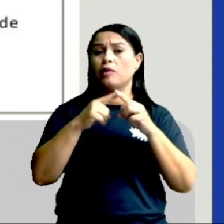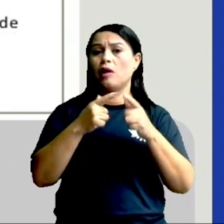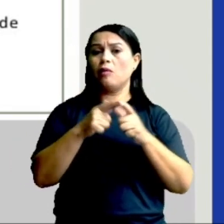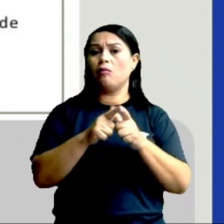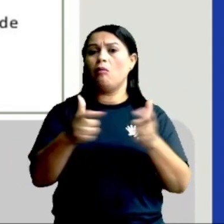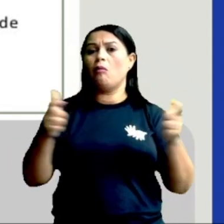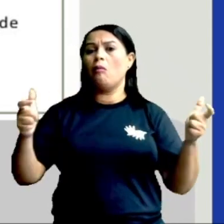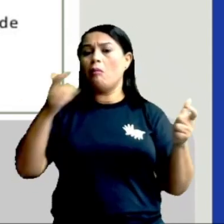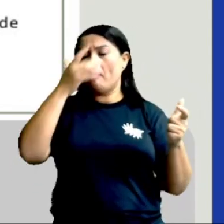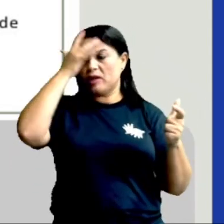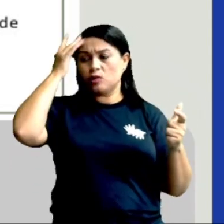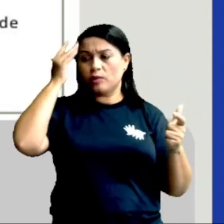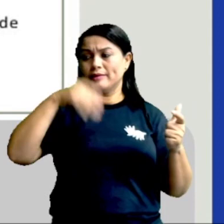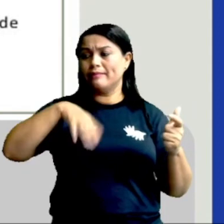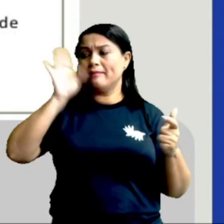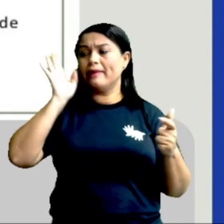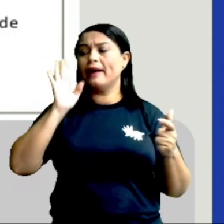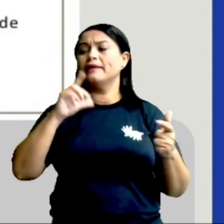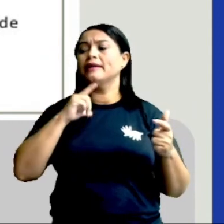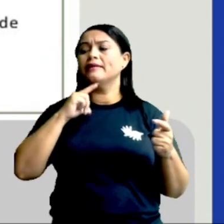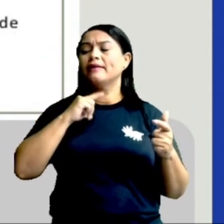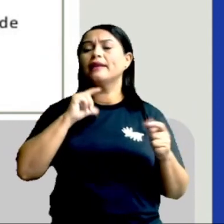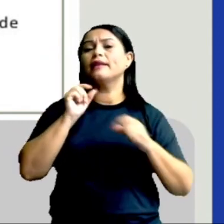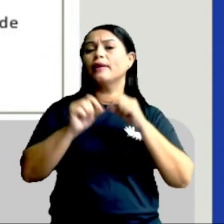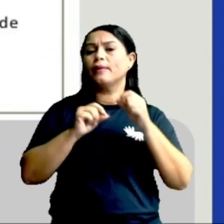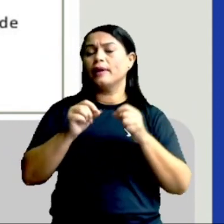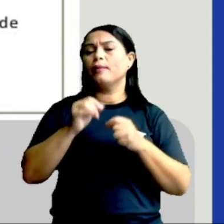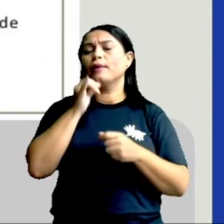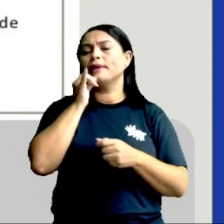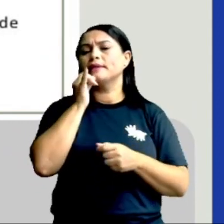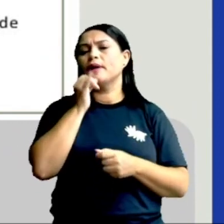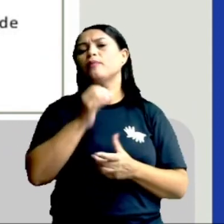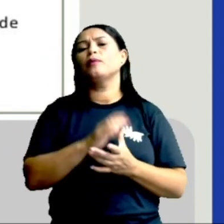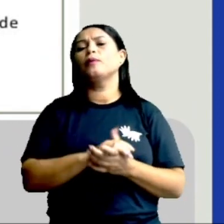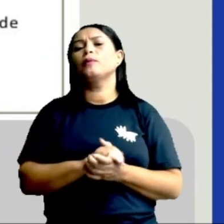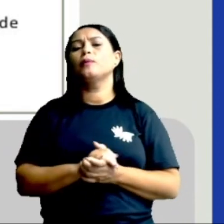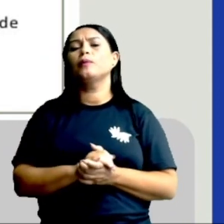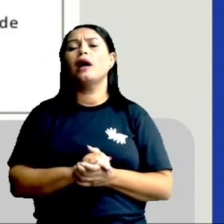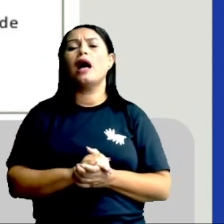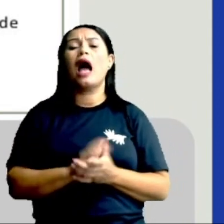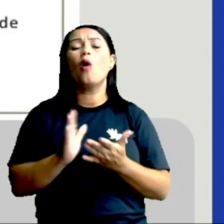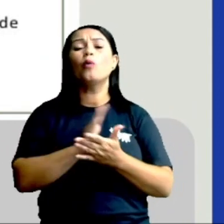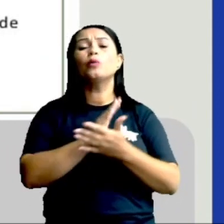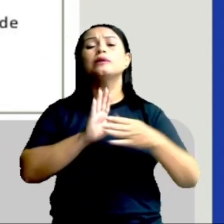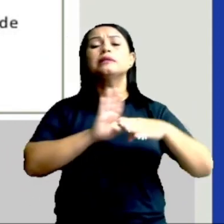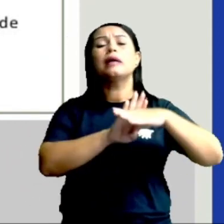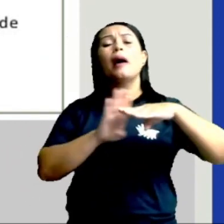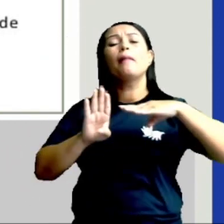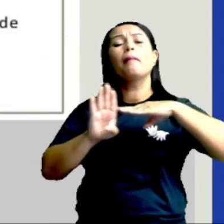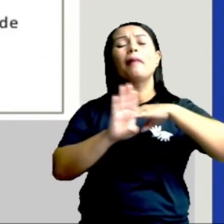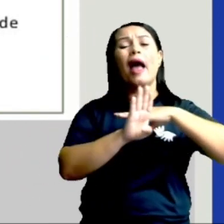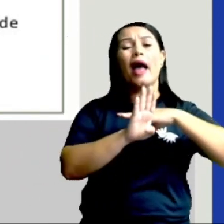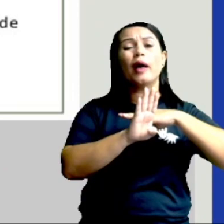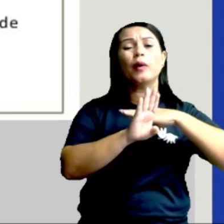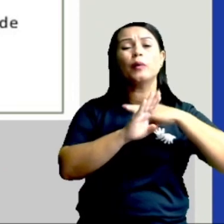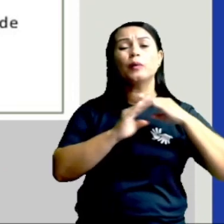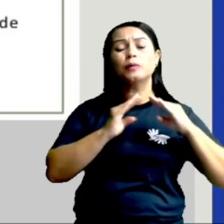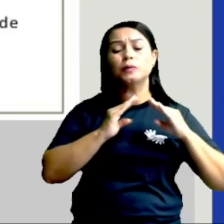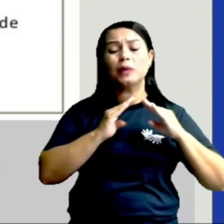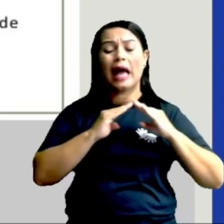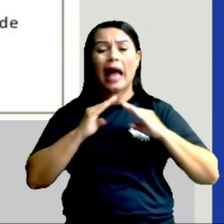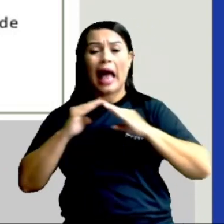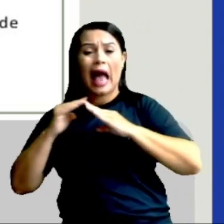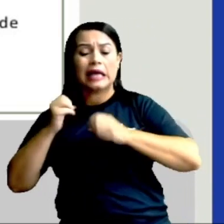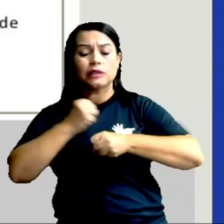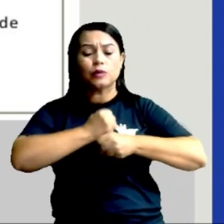de pessoas, tá? E bairros de lata. O que seria isso? Bairro é uma falta de habitação, então começam